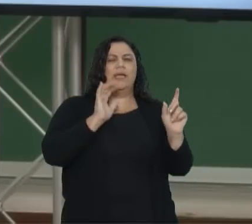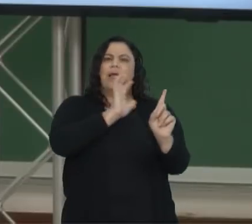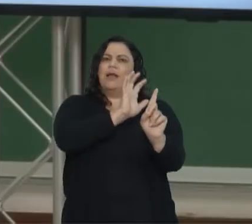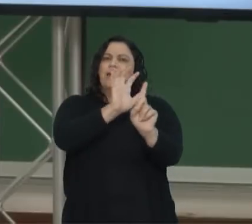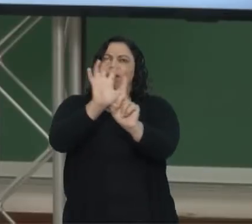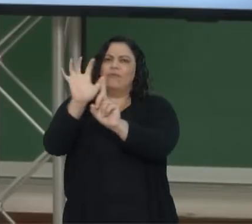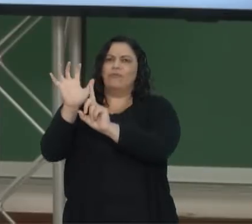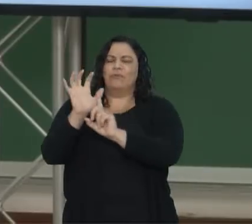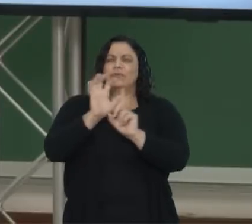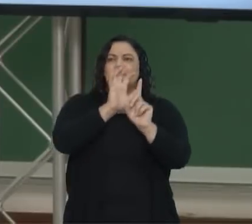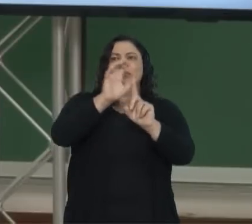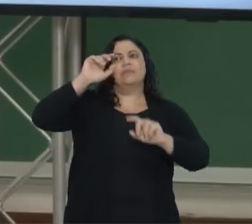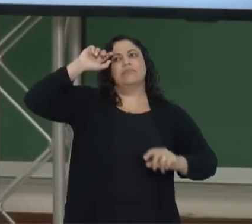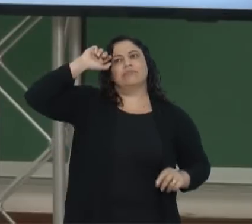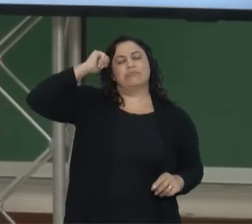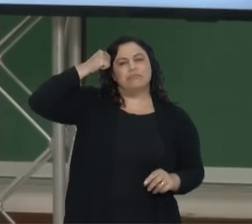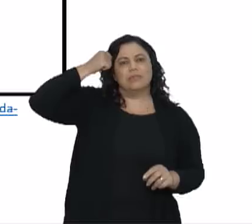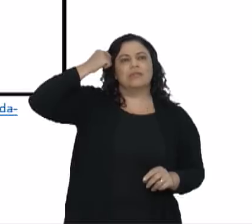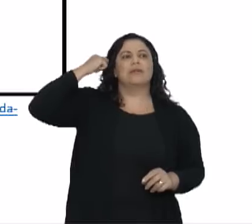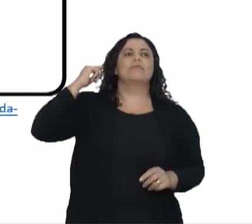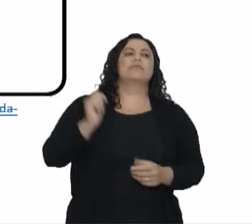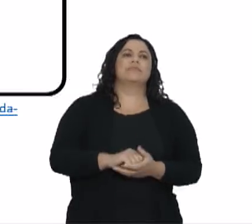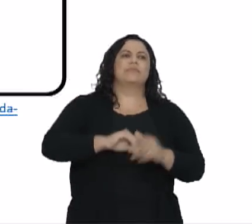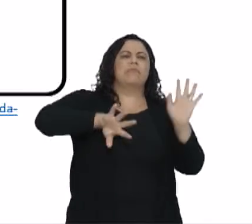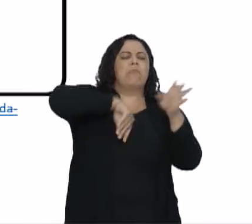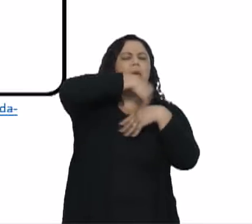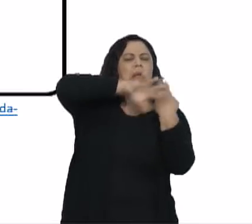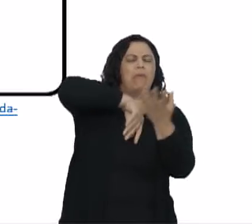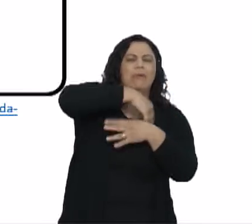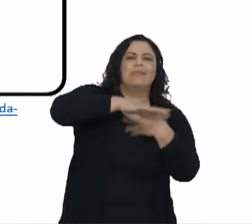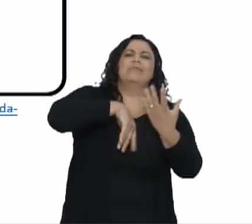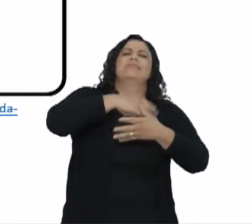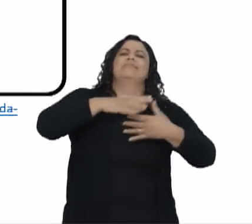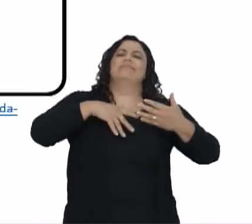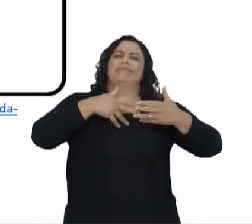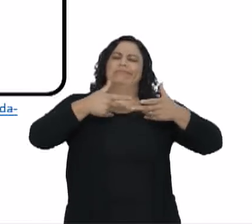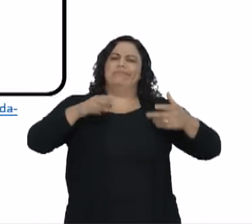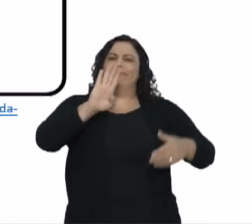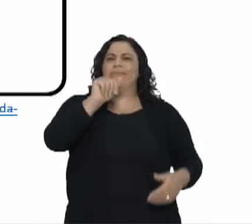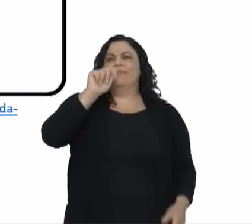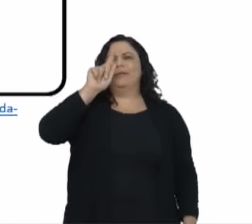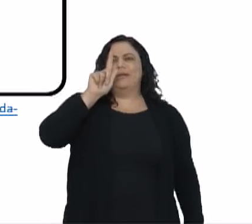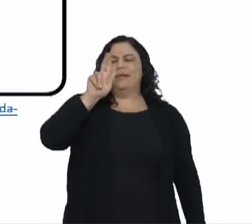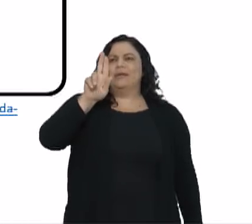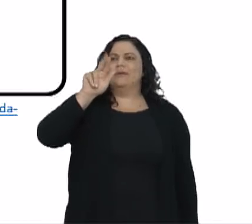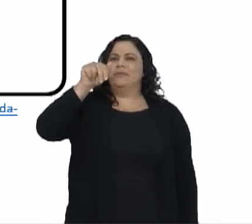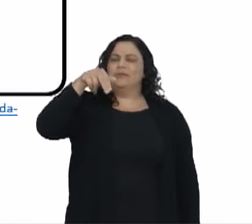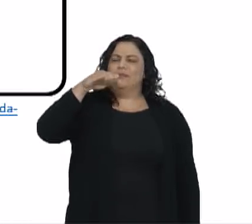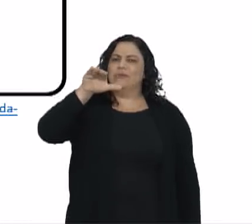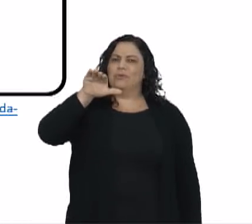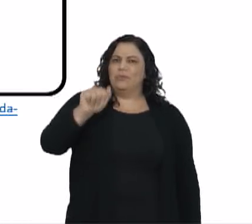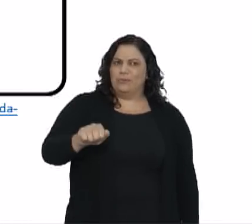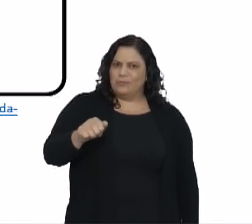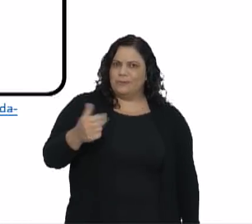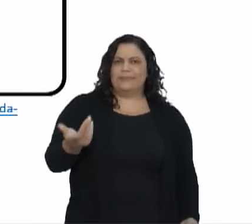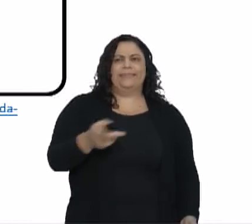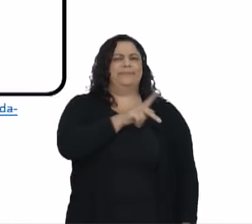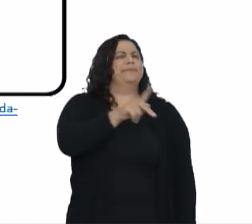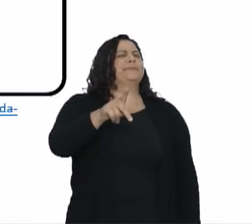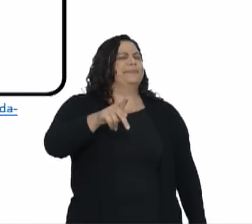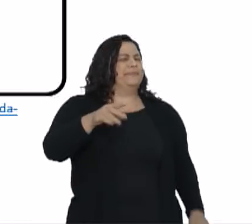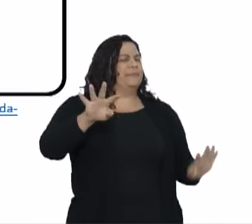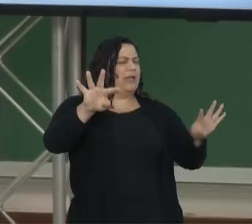influência dos povos africanos. Bagunça, que significa desordem, né? Os alunos sabem bem que o professor